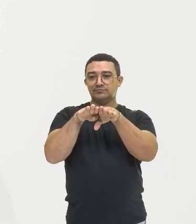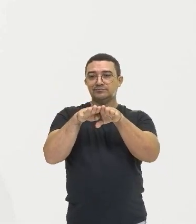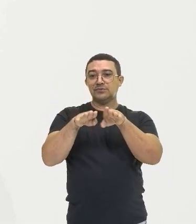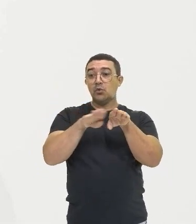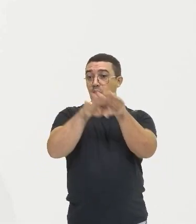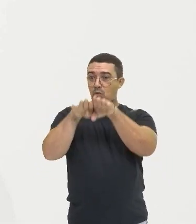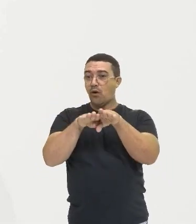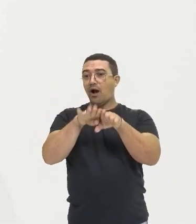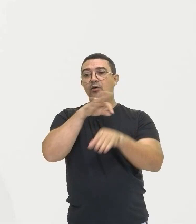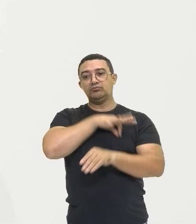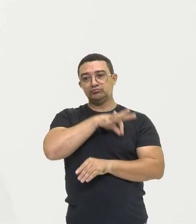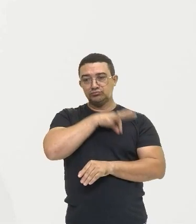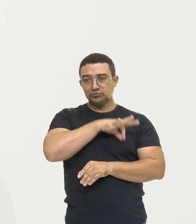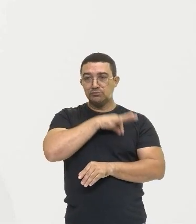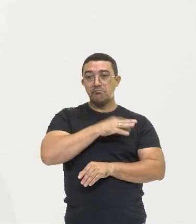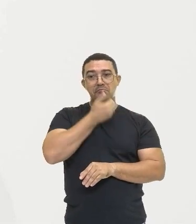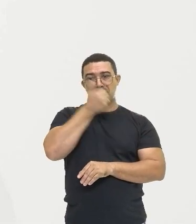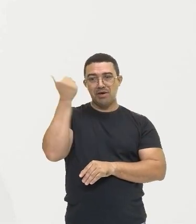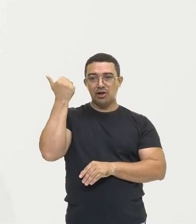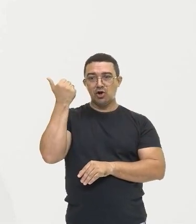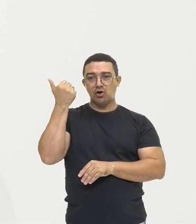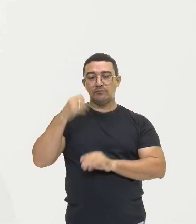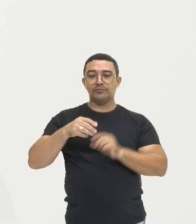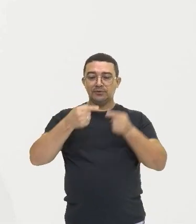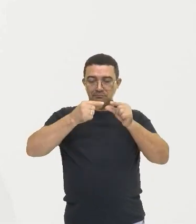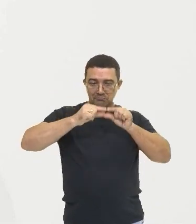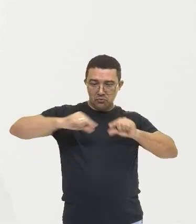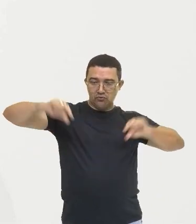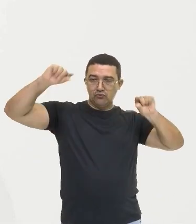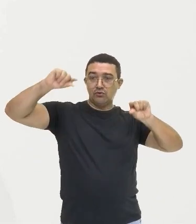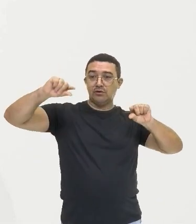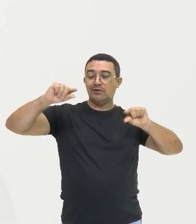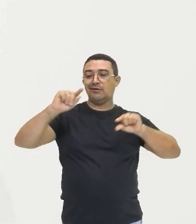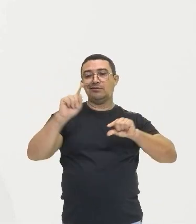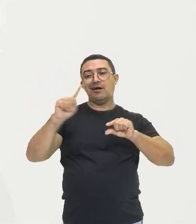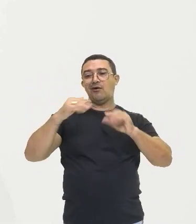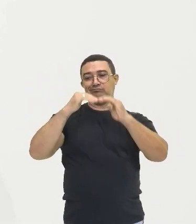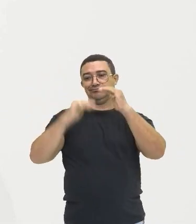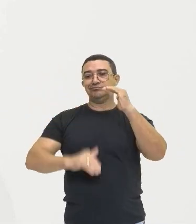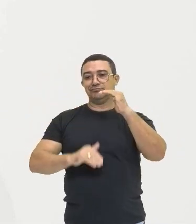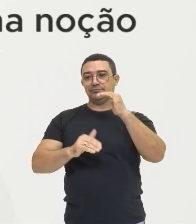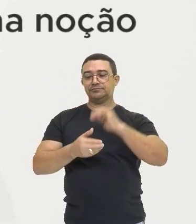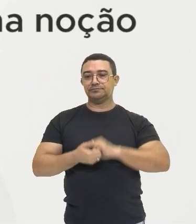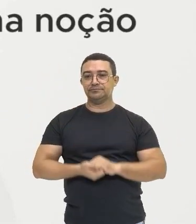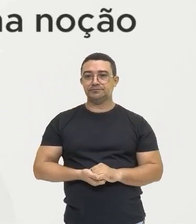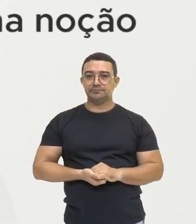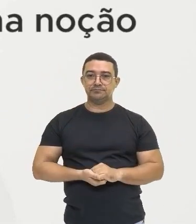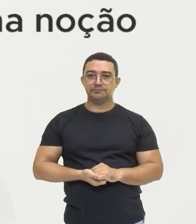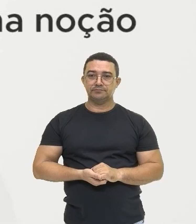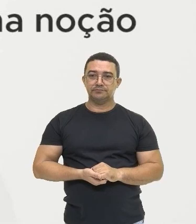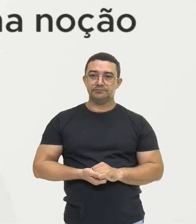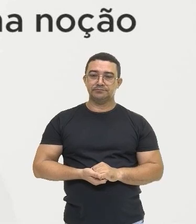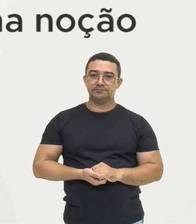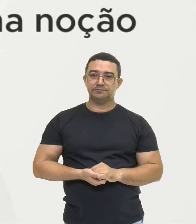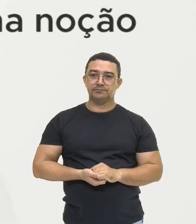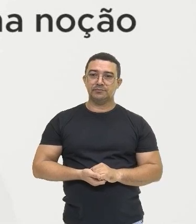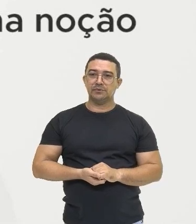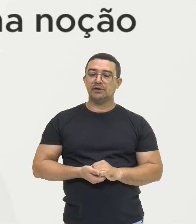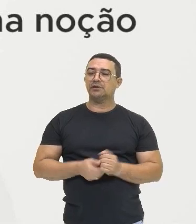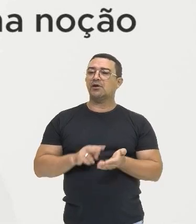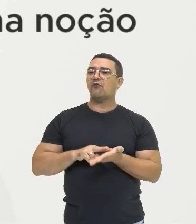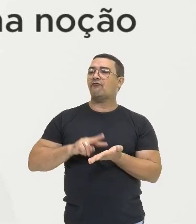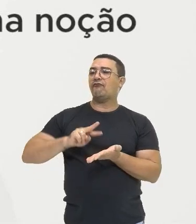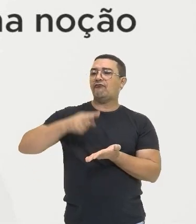de distribuição de renda melhor que esse daqui. Tudo bem? Outro ponto importante, vantagens e desvantagens